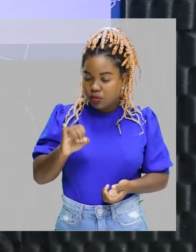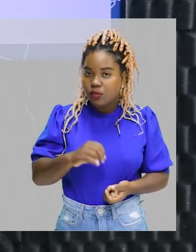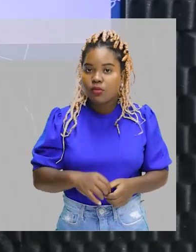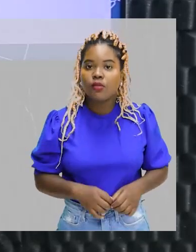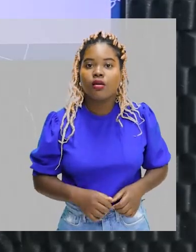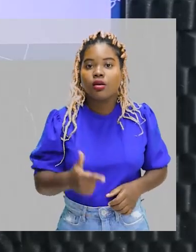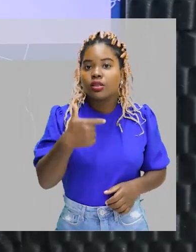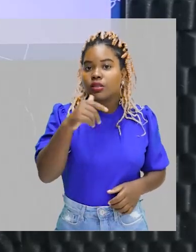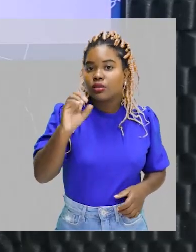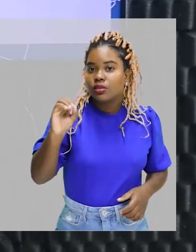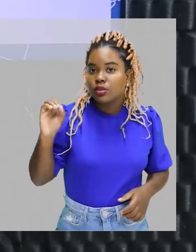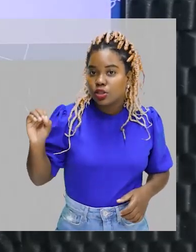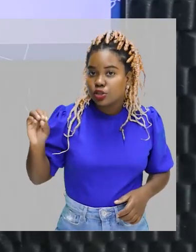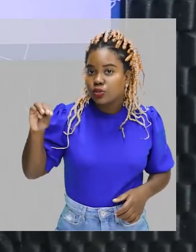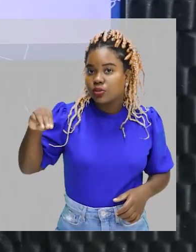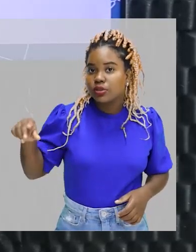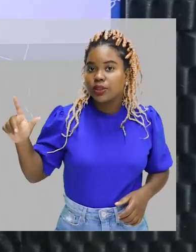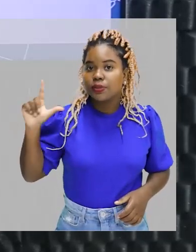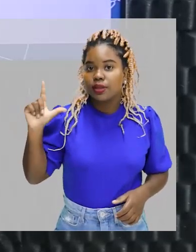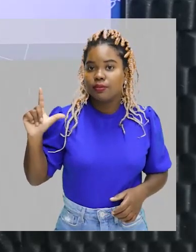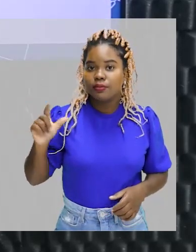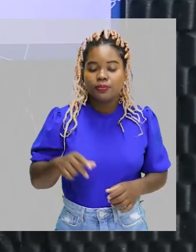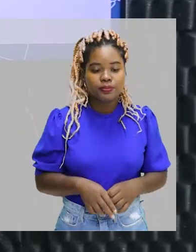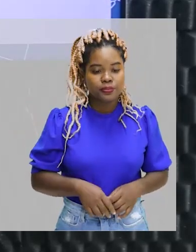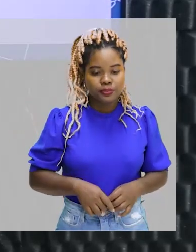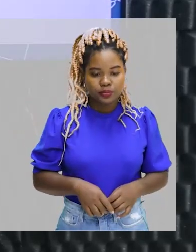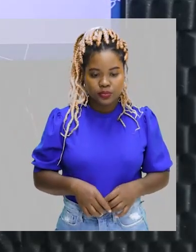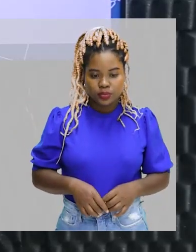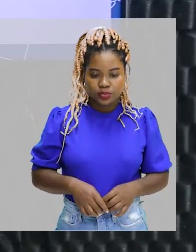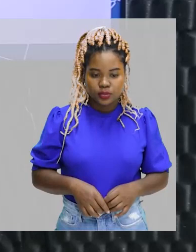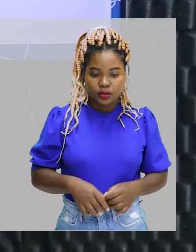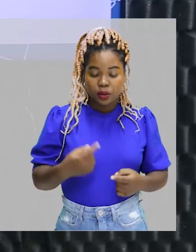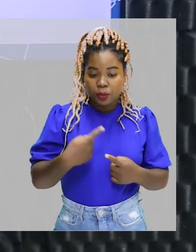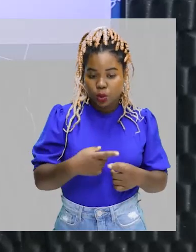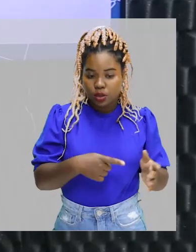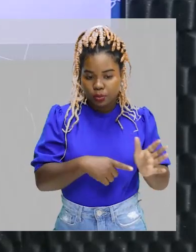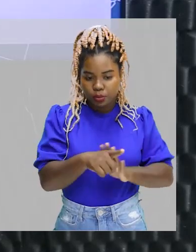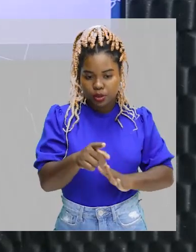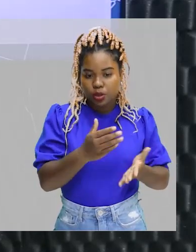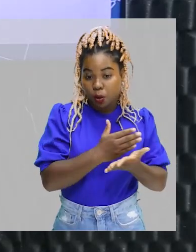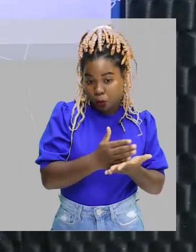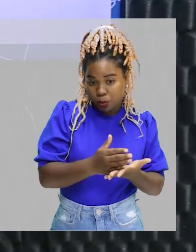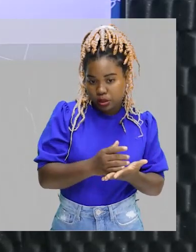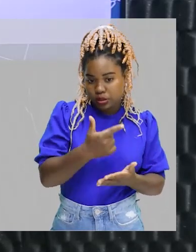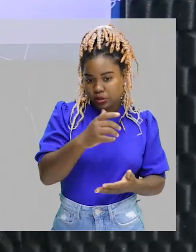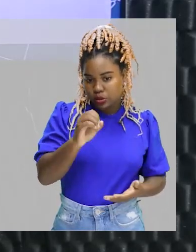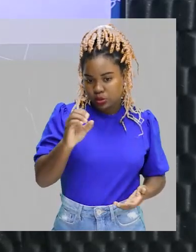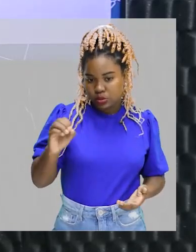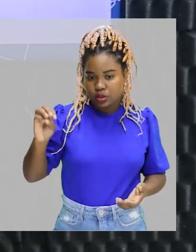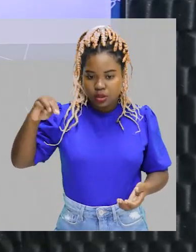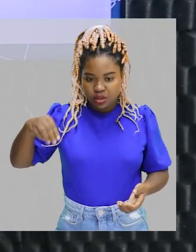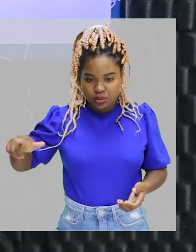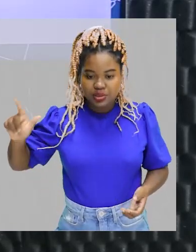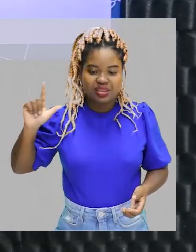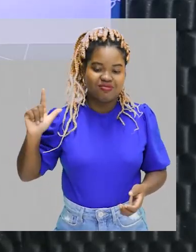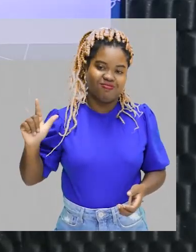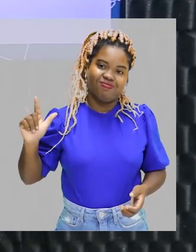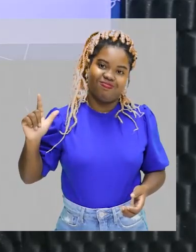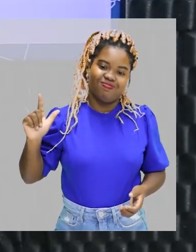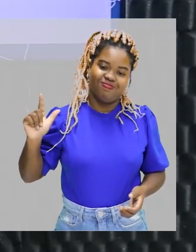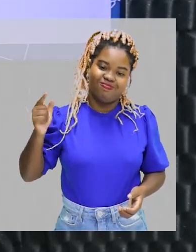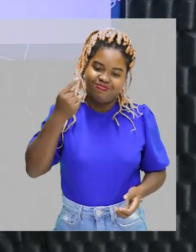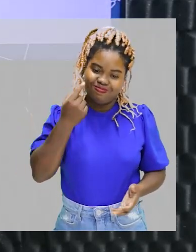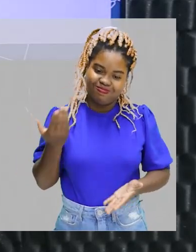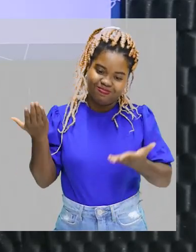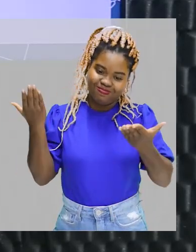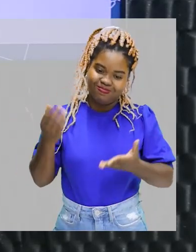volume inicial é o volume de 200 ml, porque a questão ela começa, diluindo-se 200 ml